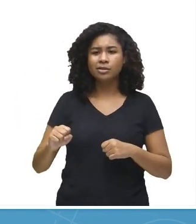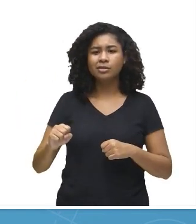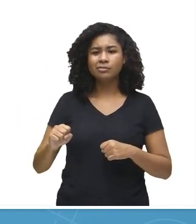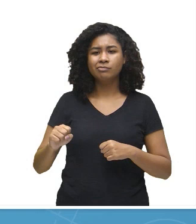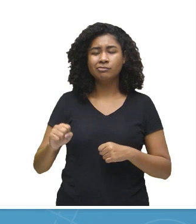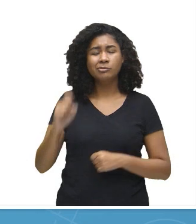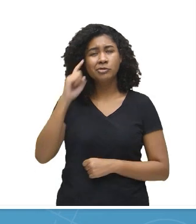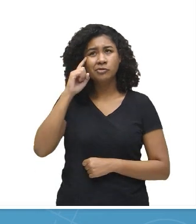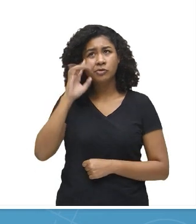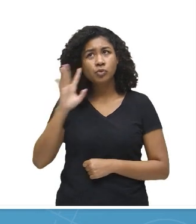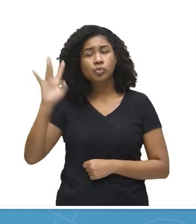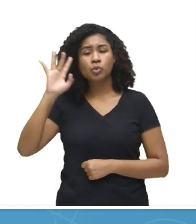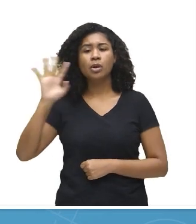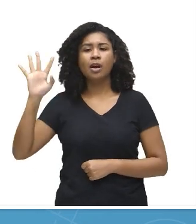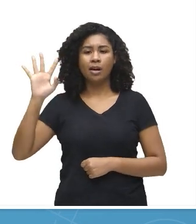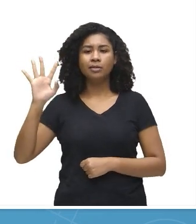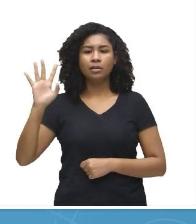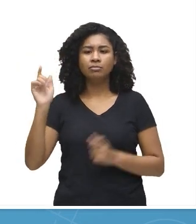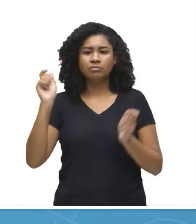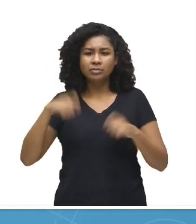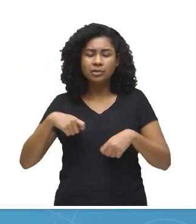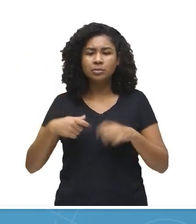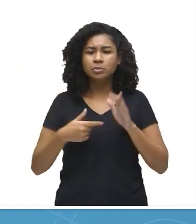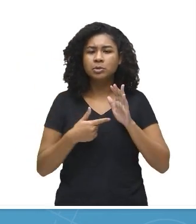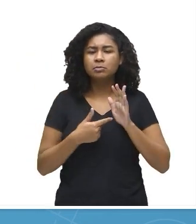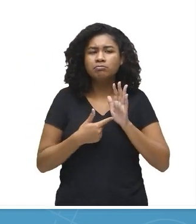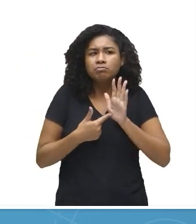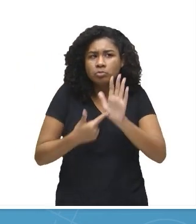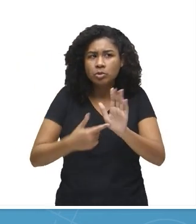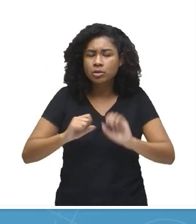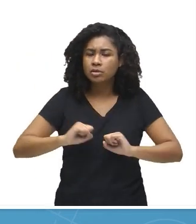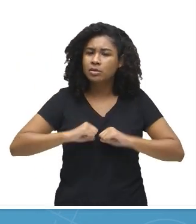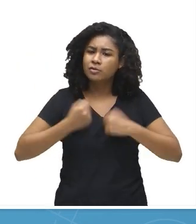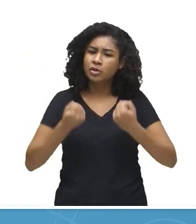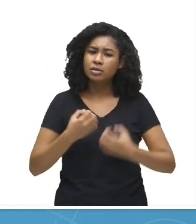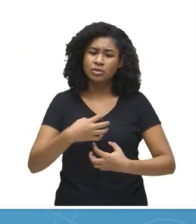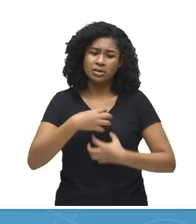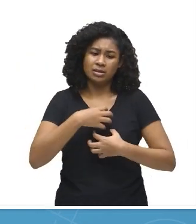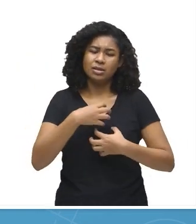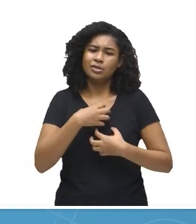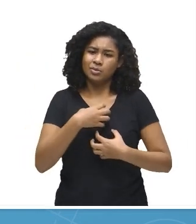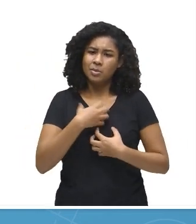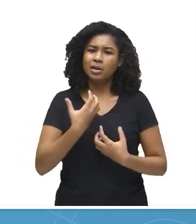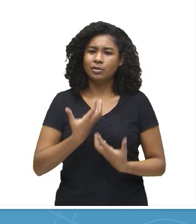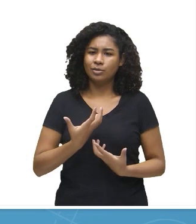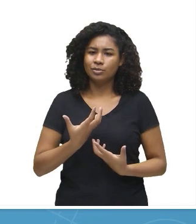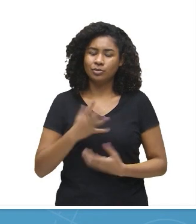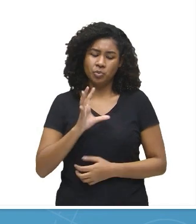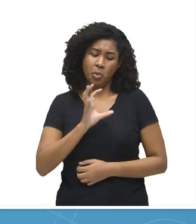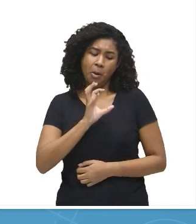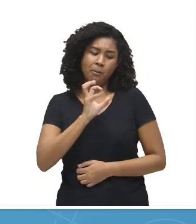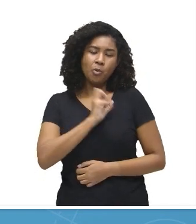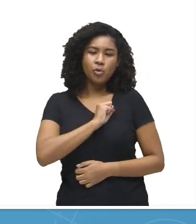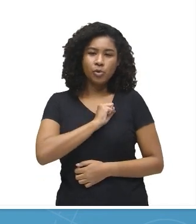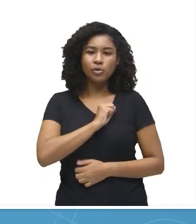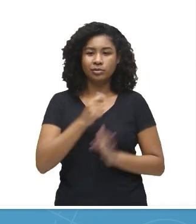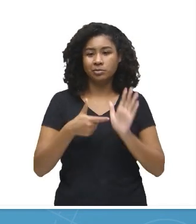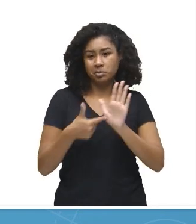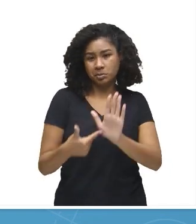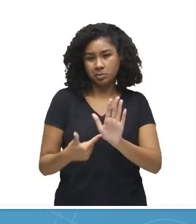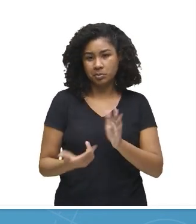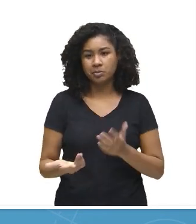que justamente vai tentar expressar aí os sentimentos do eu lírico, né, do sentimento amoroso expressado pelo eu